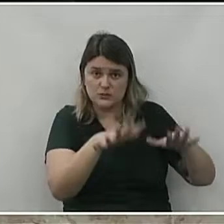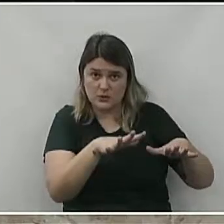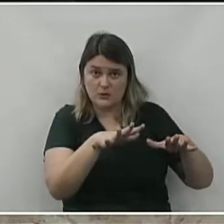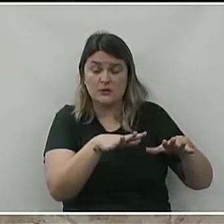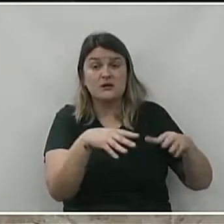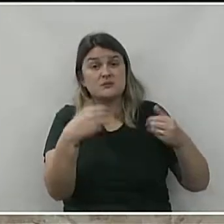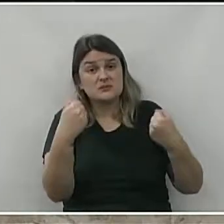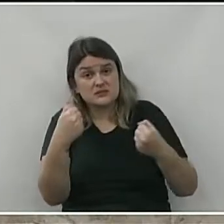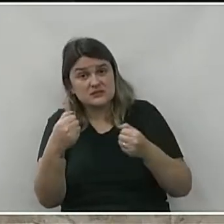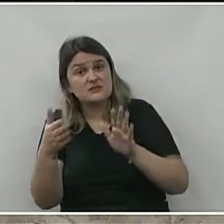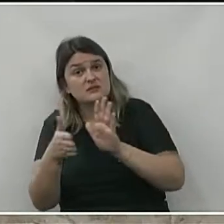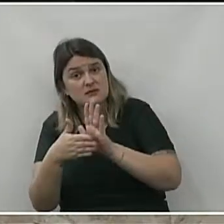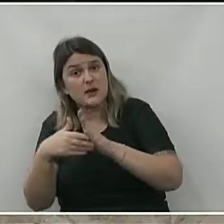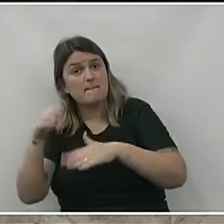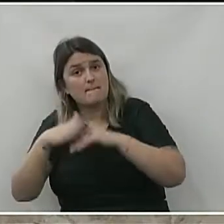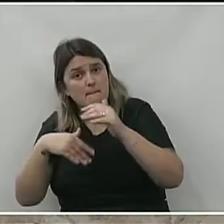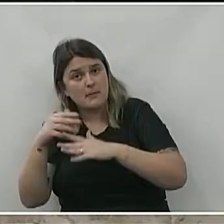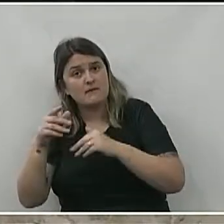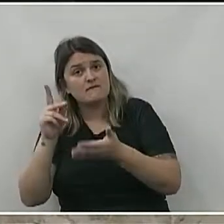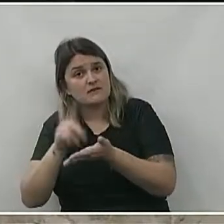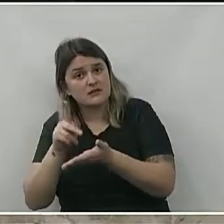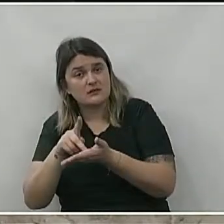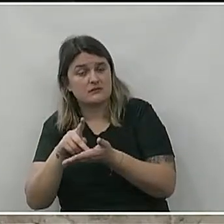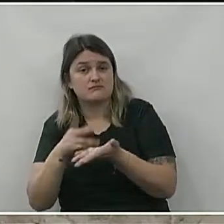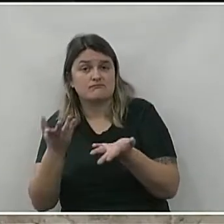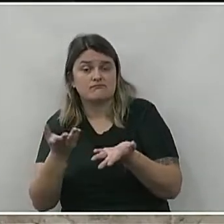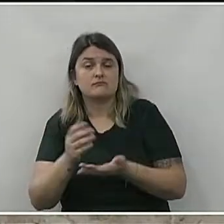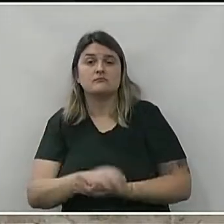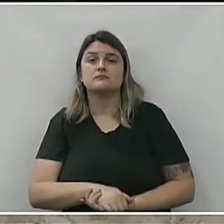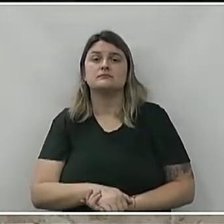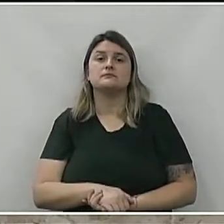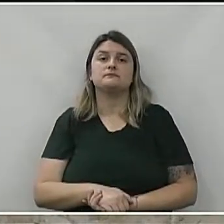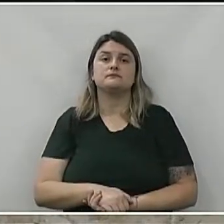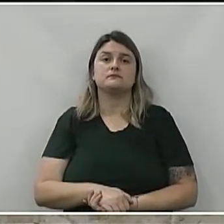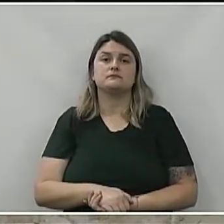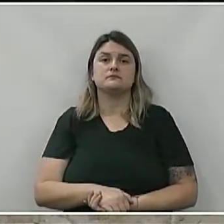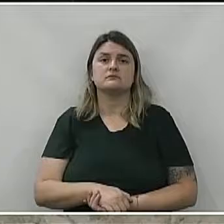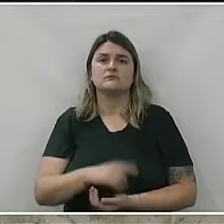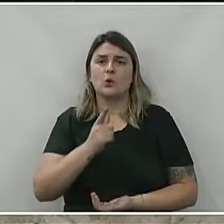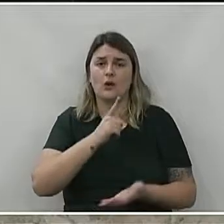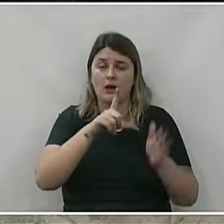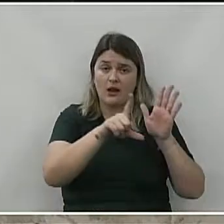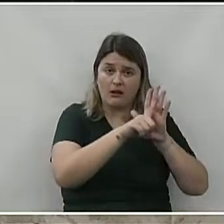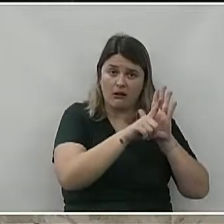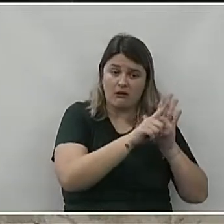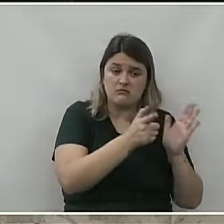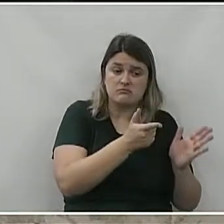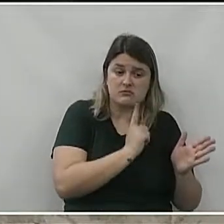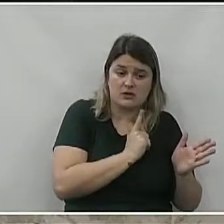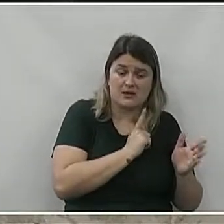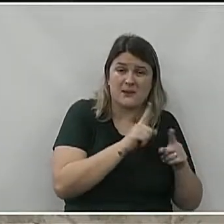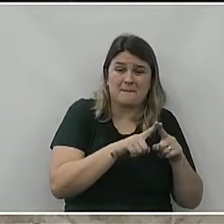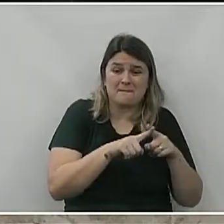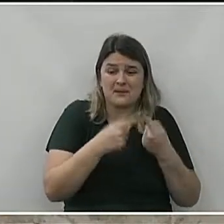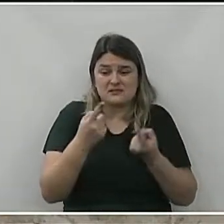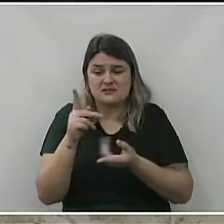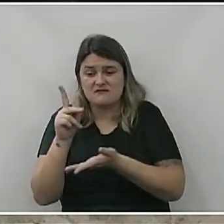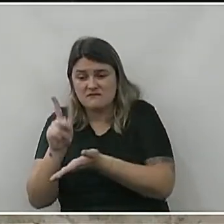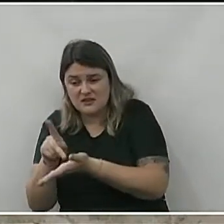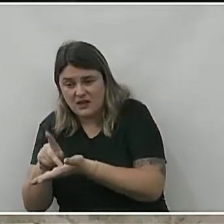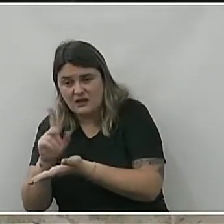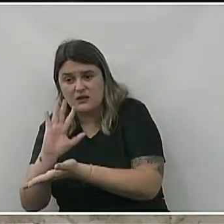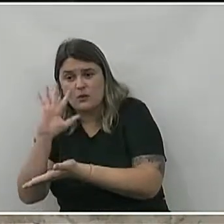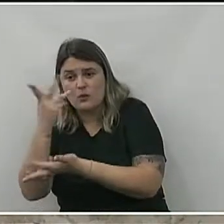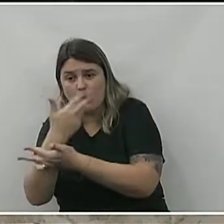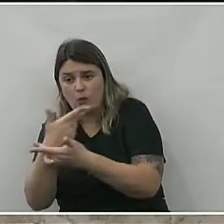vereadora Thaís colocou com relação ao seu projeto que foi aprovado. Enquanto vereadores e representantes da população, a